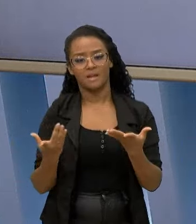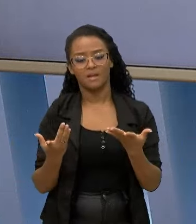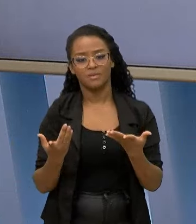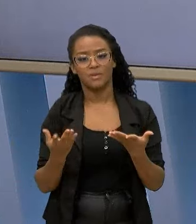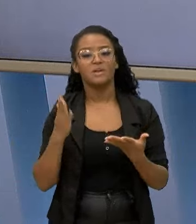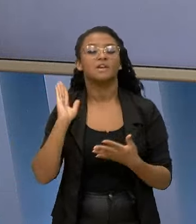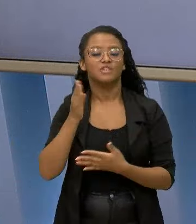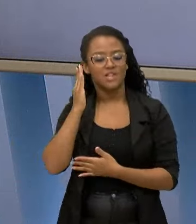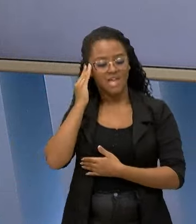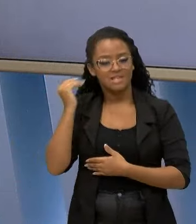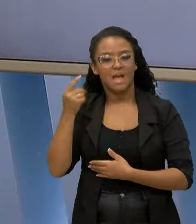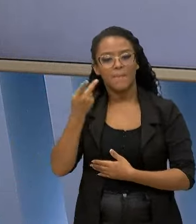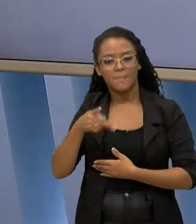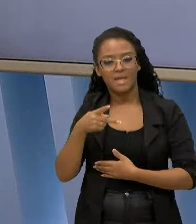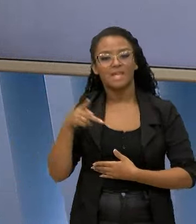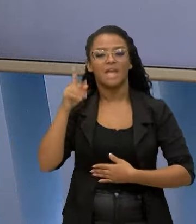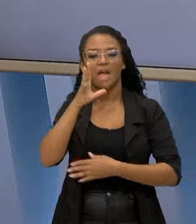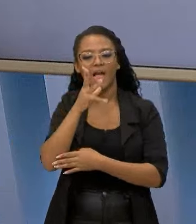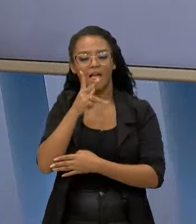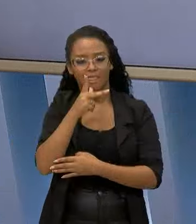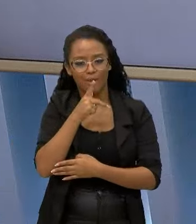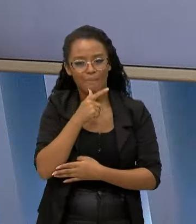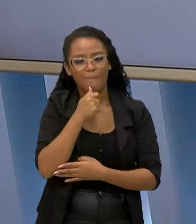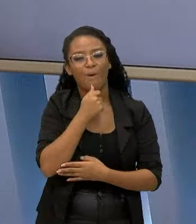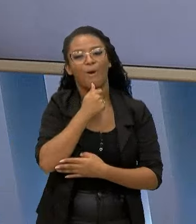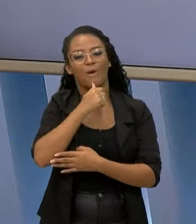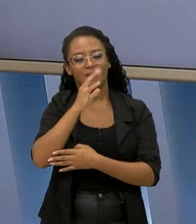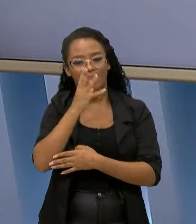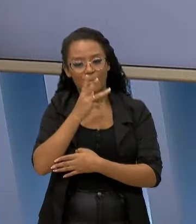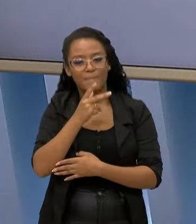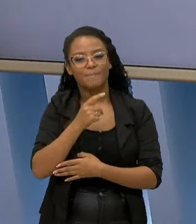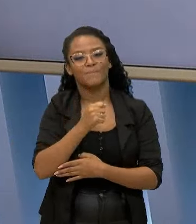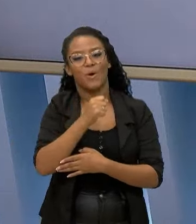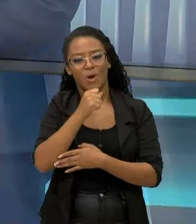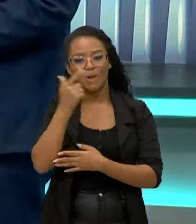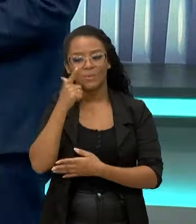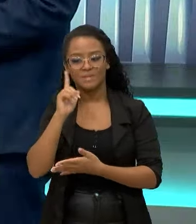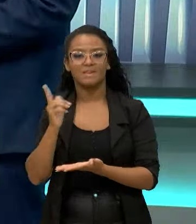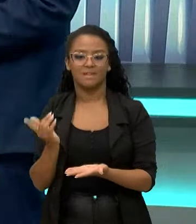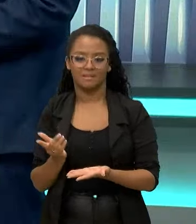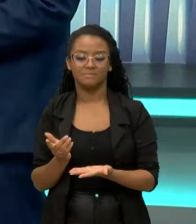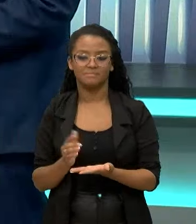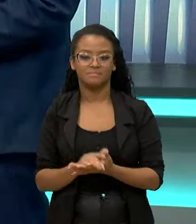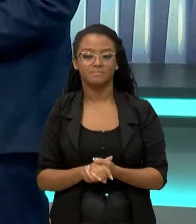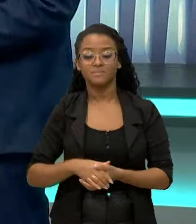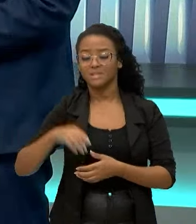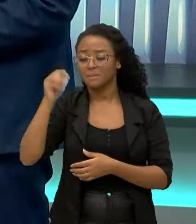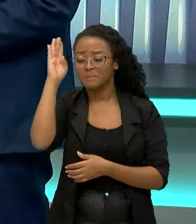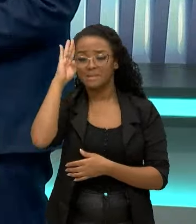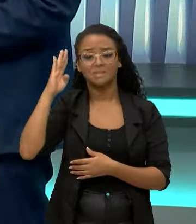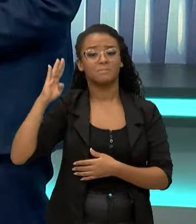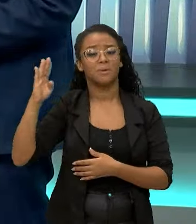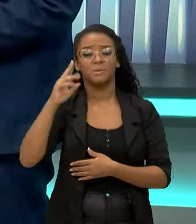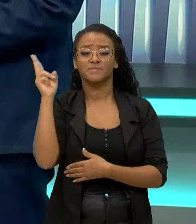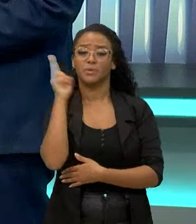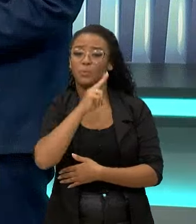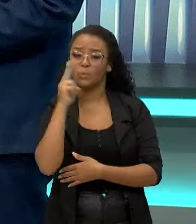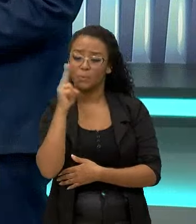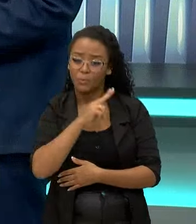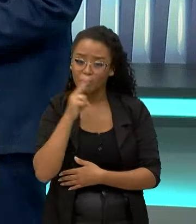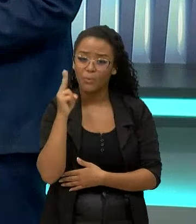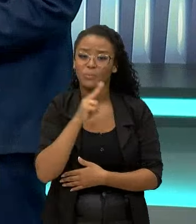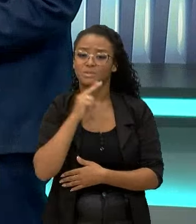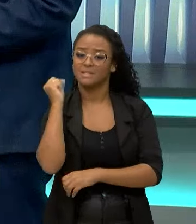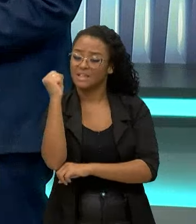o que é a demora do socorro chegar. Principalmente nos casos de urgência e de emergência. Quando uma